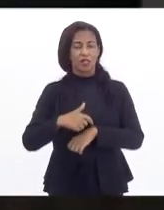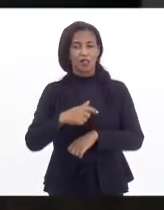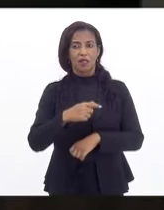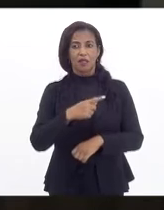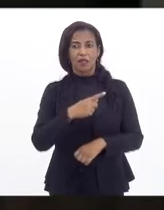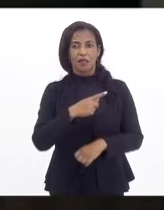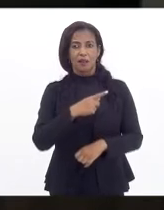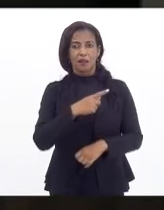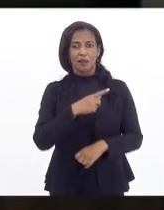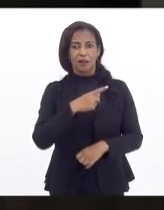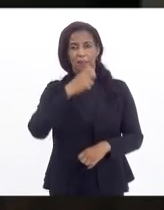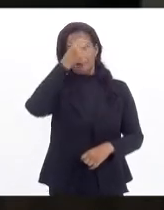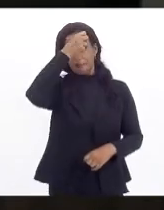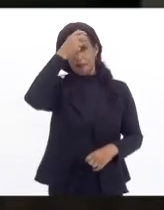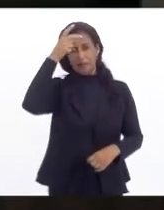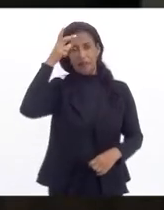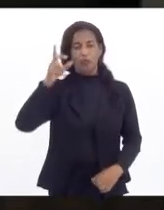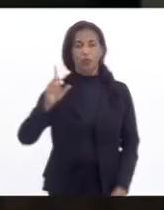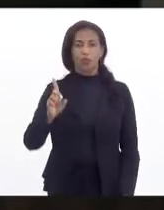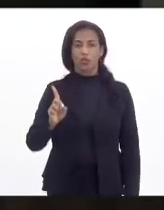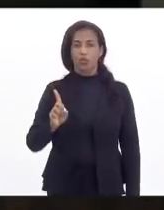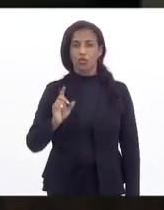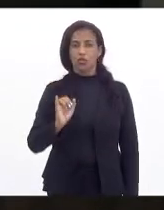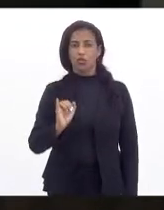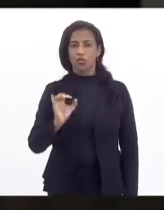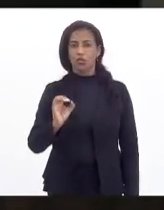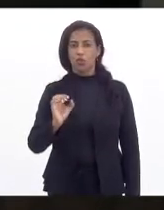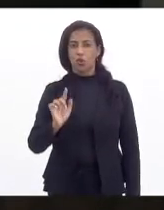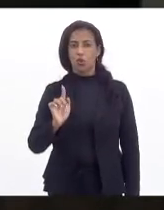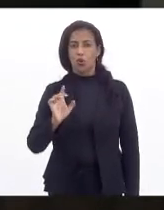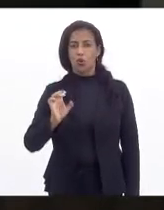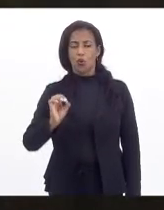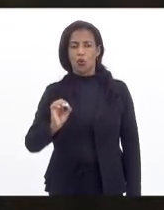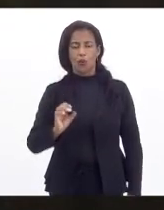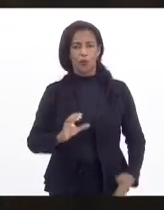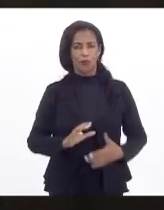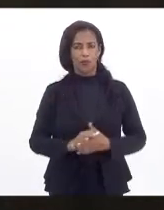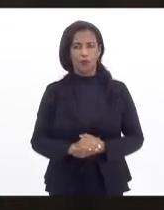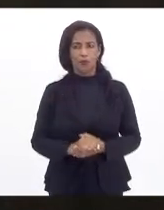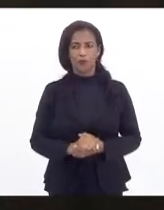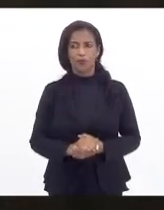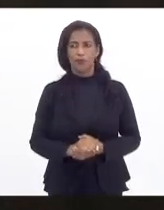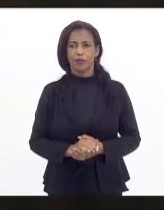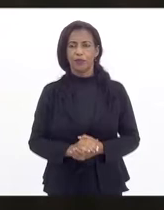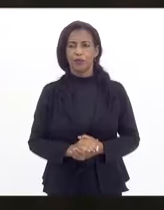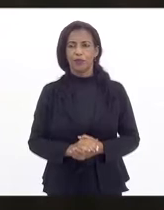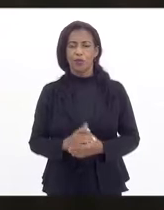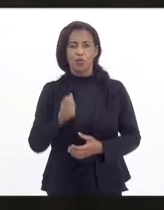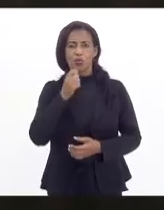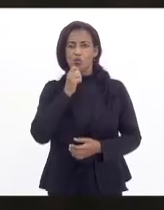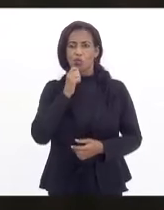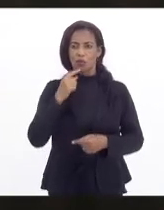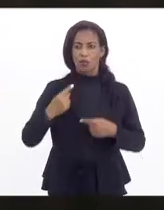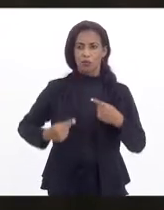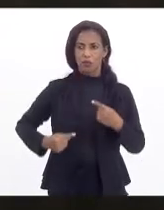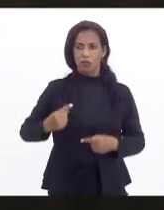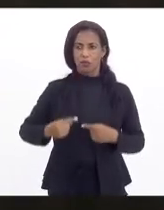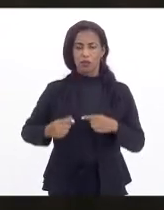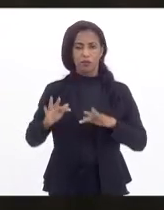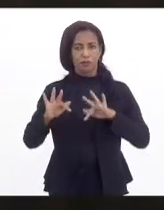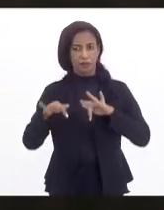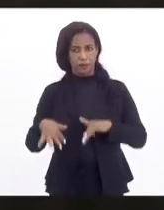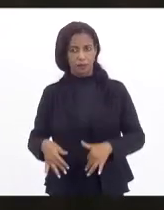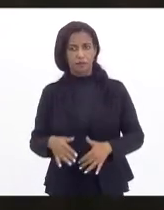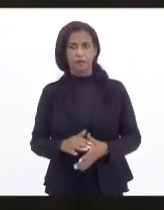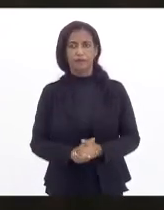de Resende, prefeito Diogo. Seja bem-vindo, meu irmão. Então, não havendo quem queira discutir, encerrada a